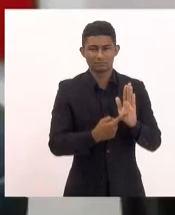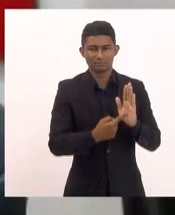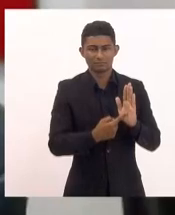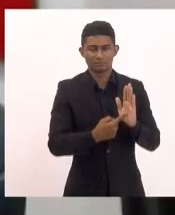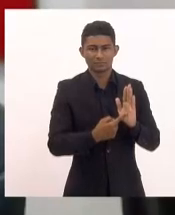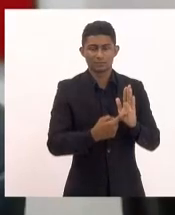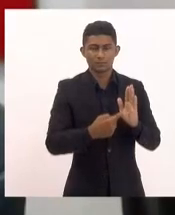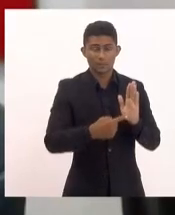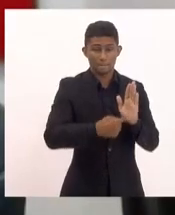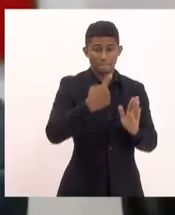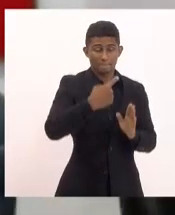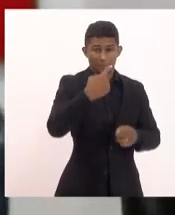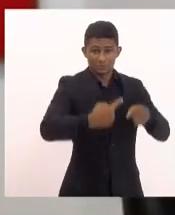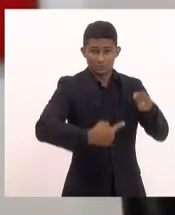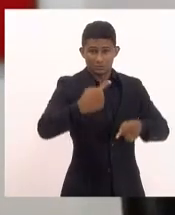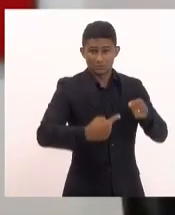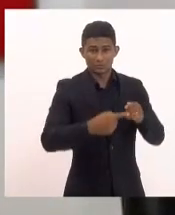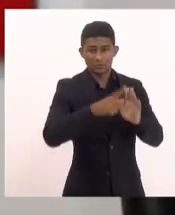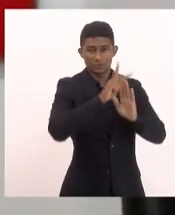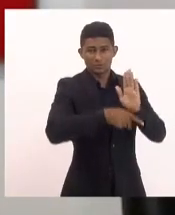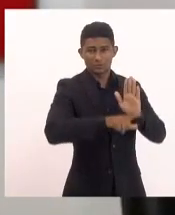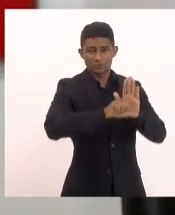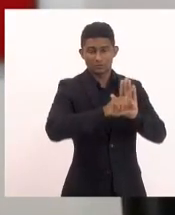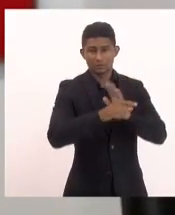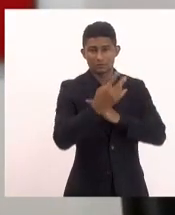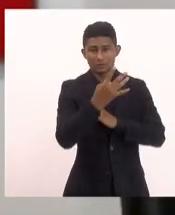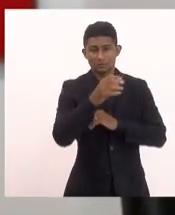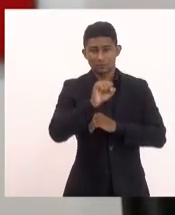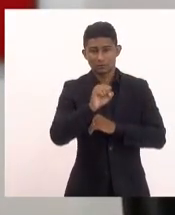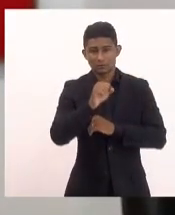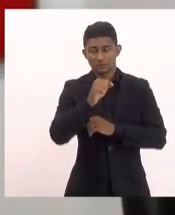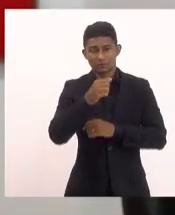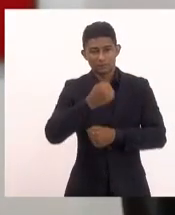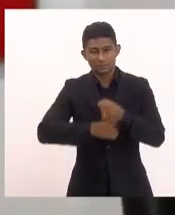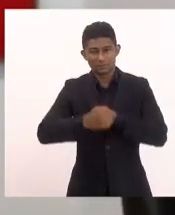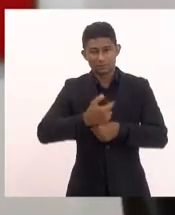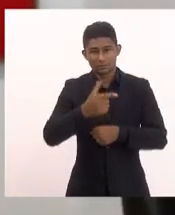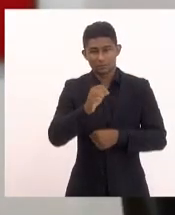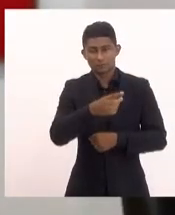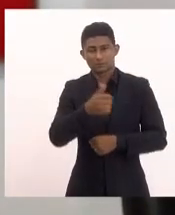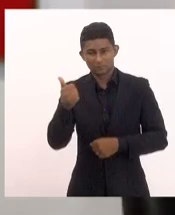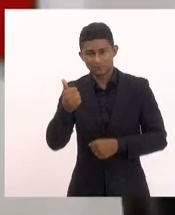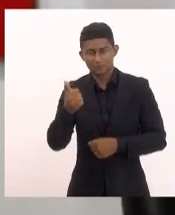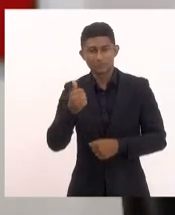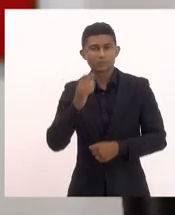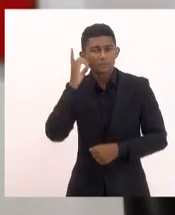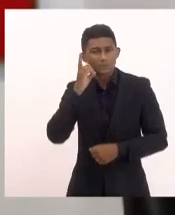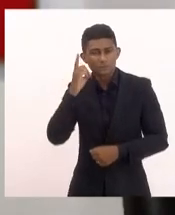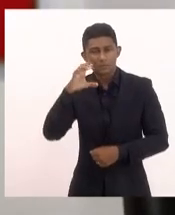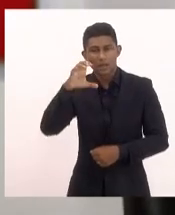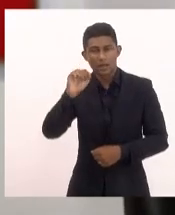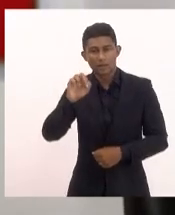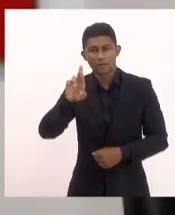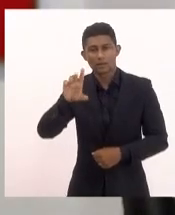em discussão única, projeto de lei 4871 de 21, de autoria do deputado Carlos Mink,